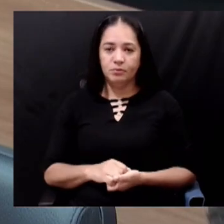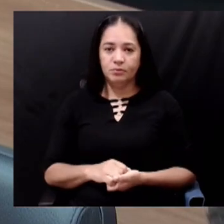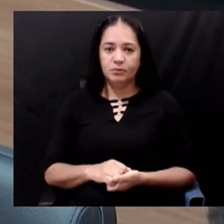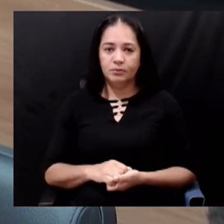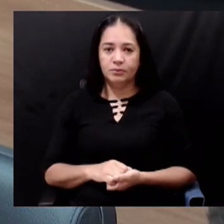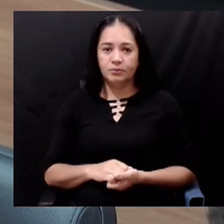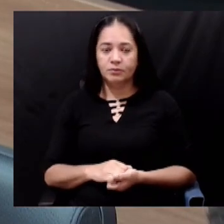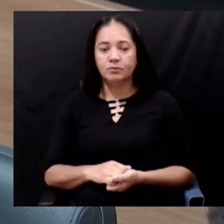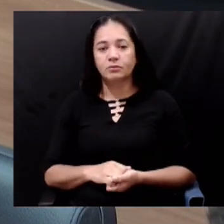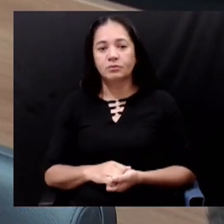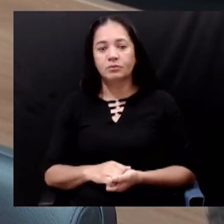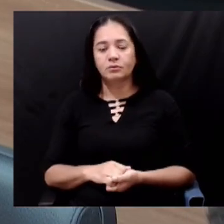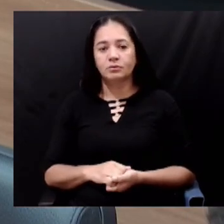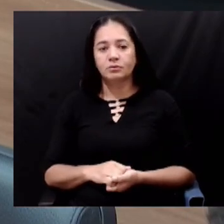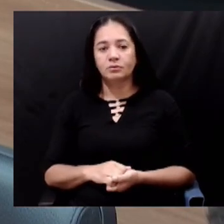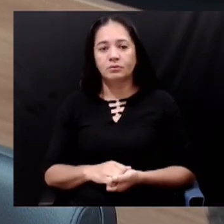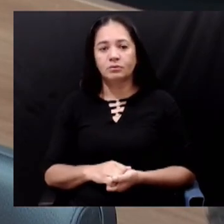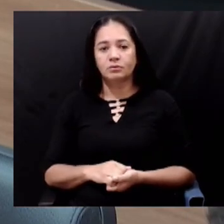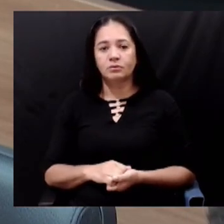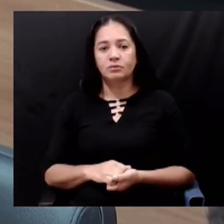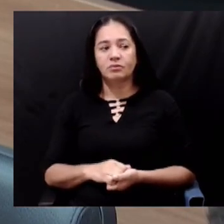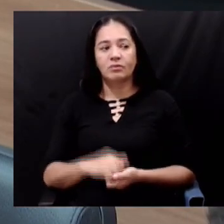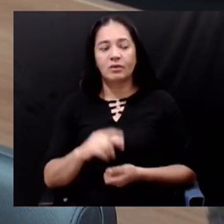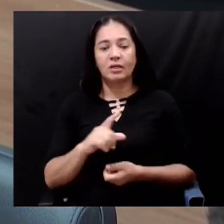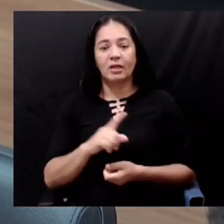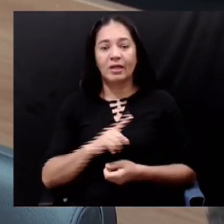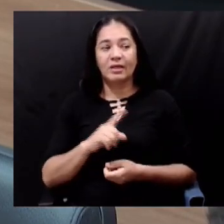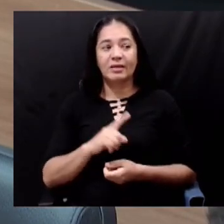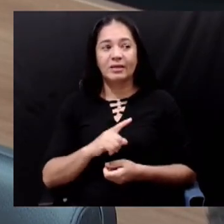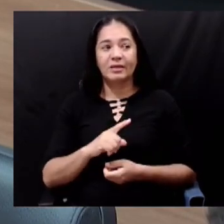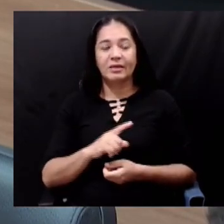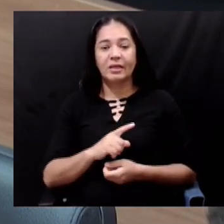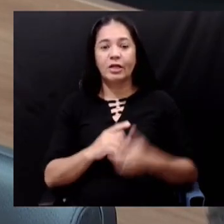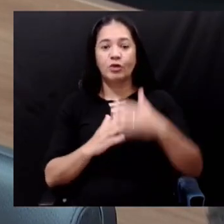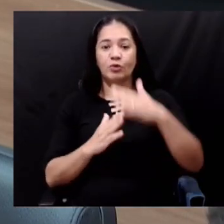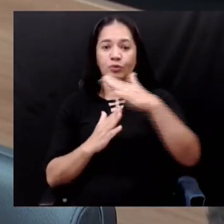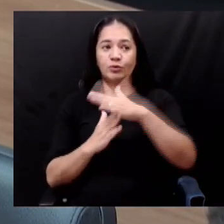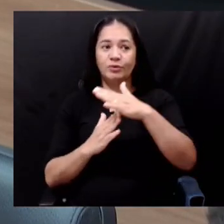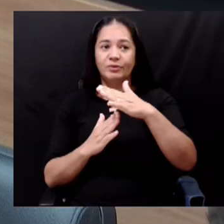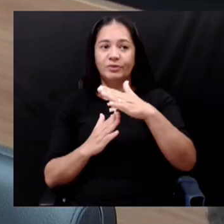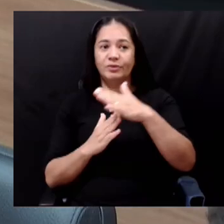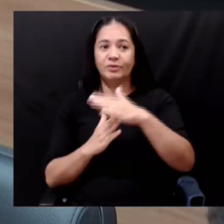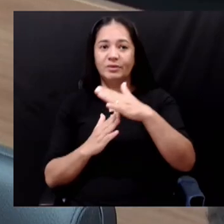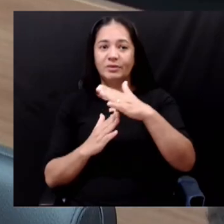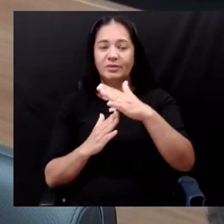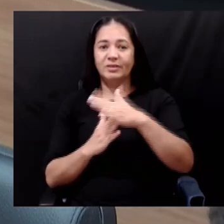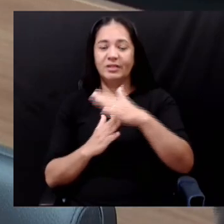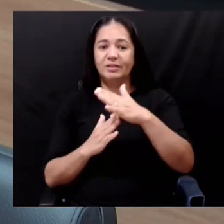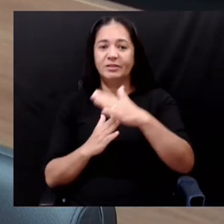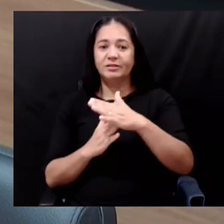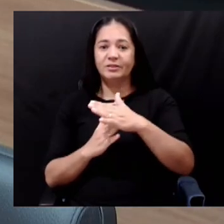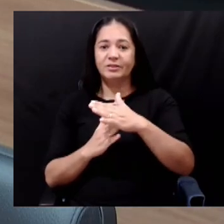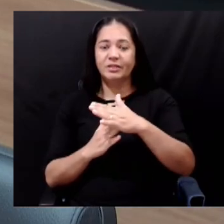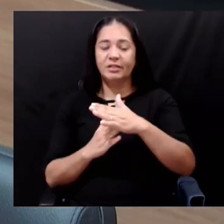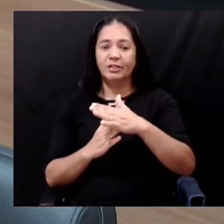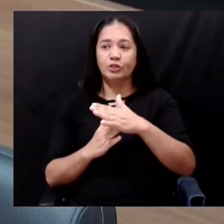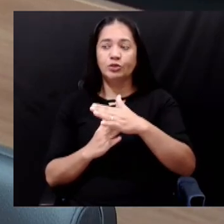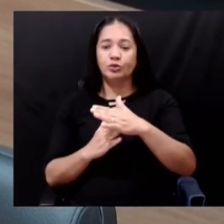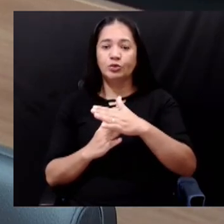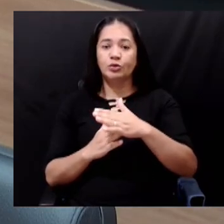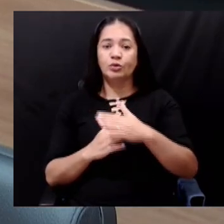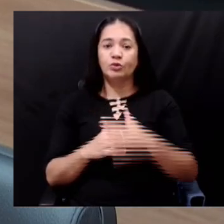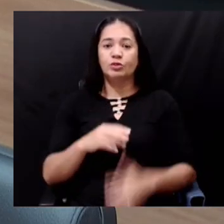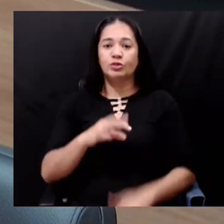Há o teto de repasse do recurso para professores e para coordenadores. Ali estabelece que até 3